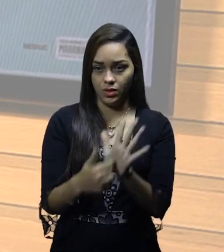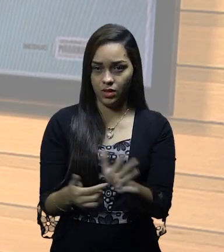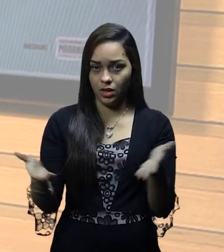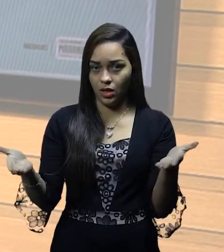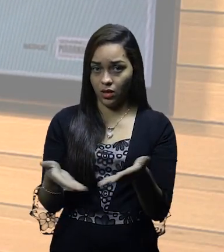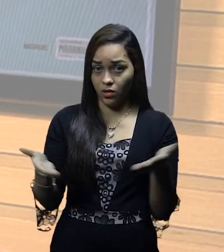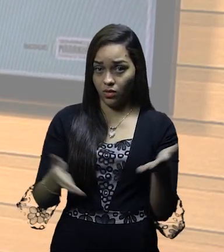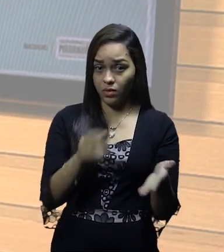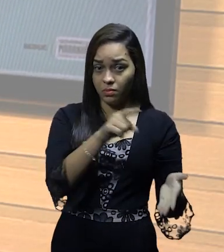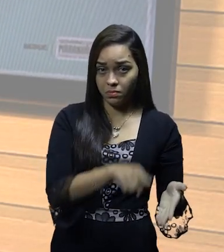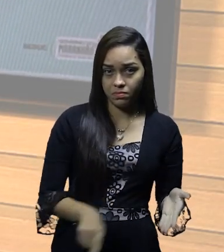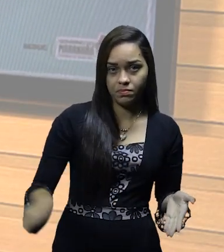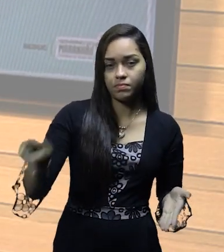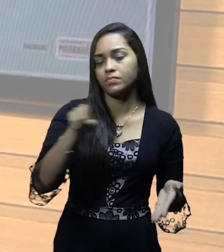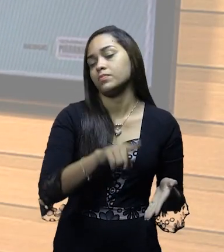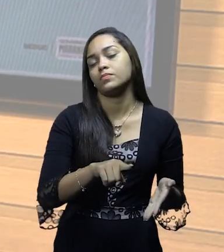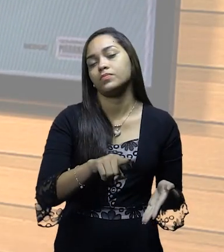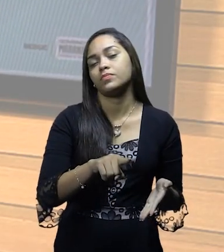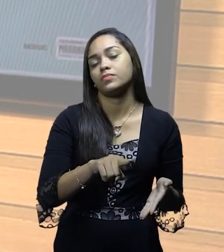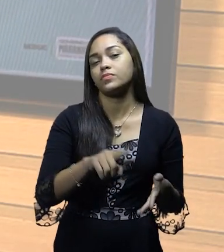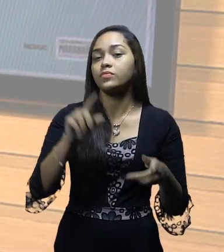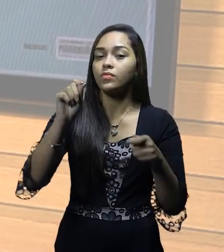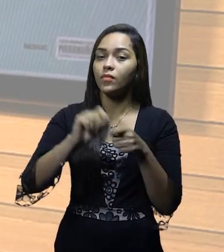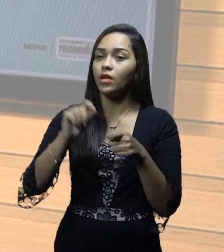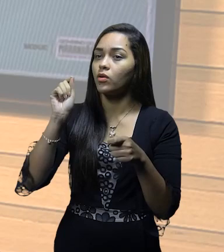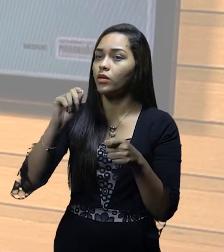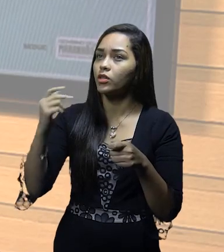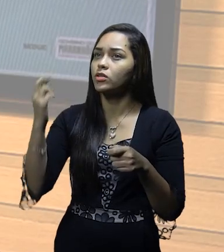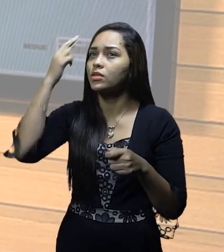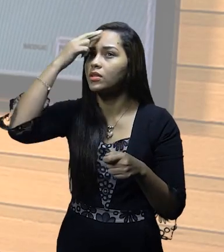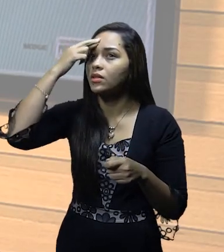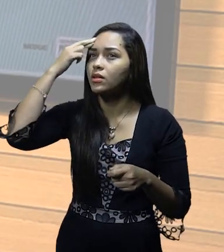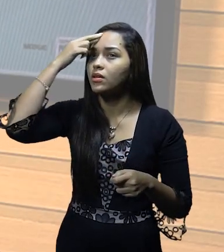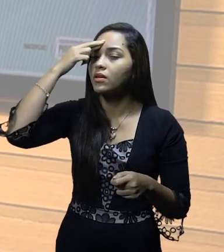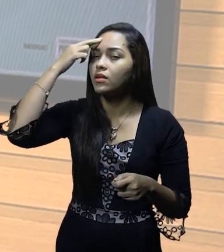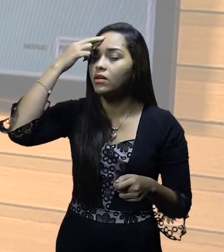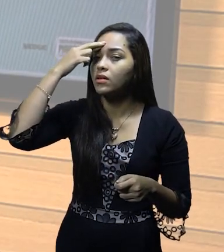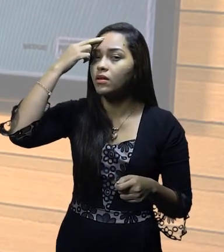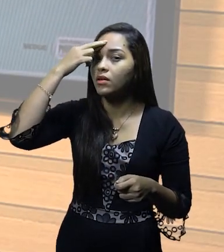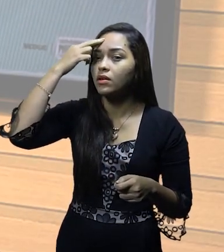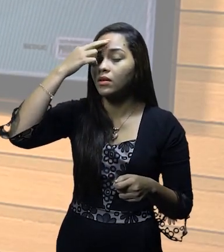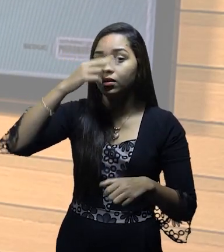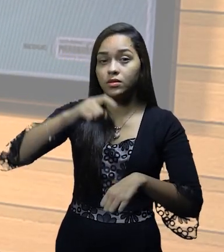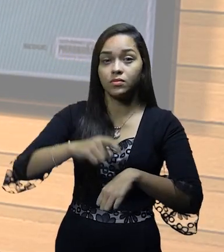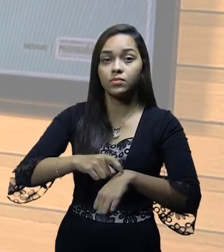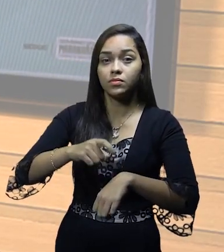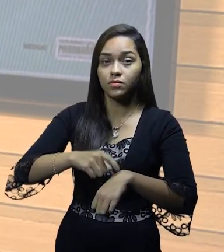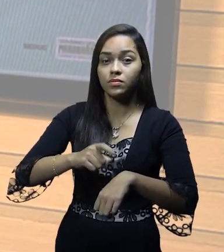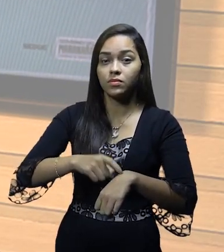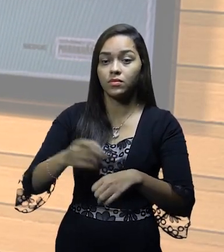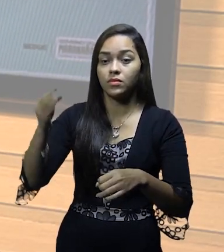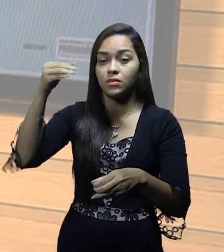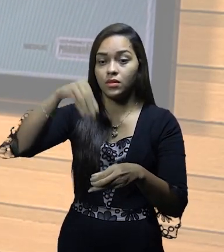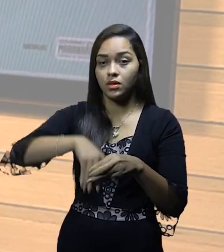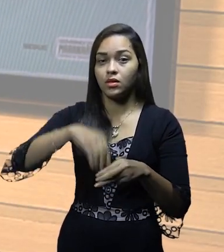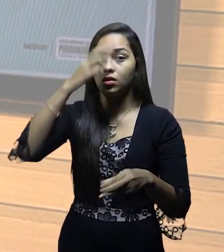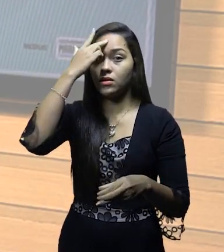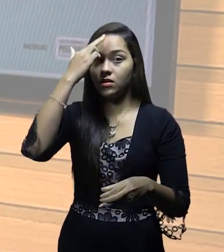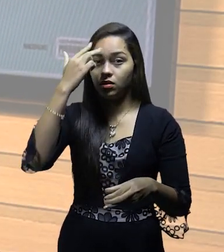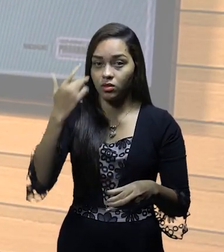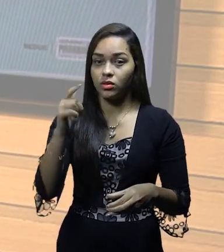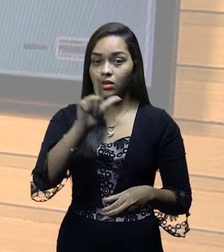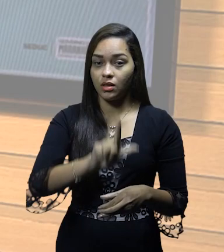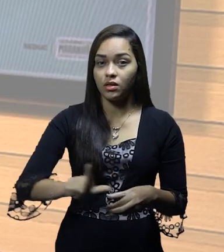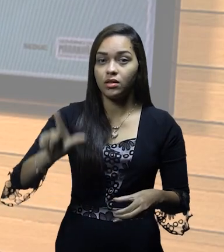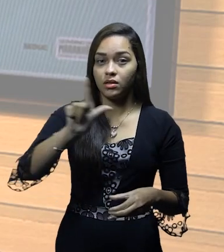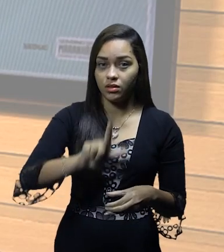que o Leonardo da Vinci produziu, né, ela faz com que a gente reflita acerca desse momento dentro